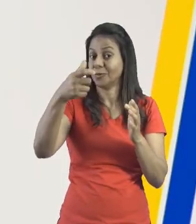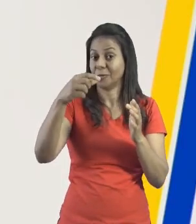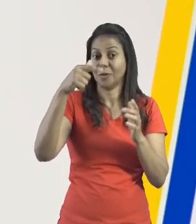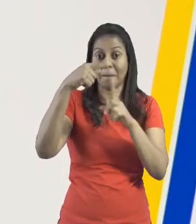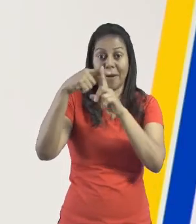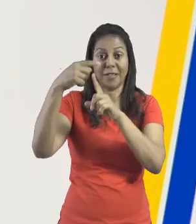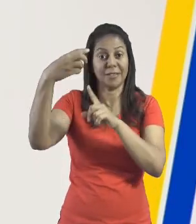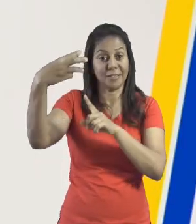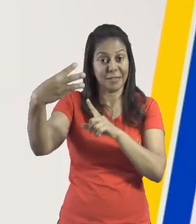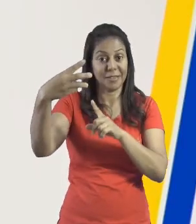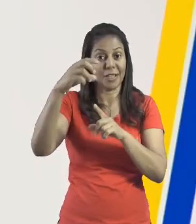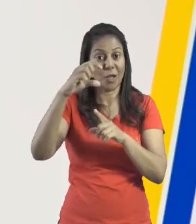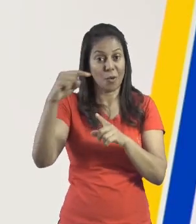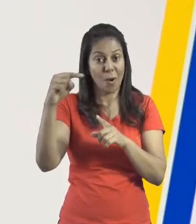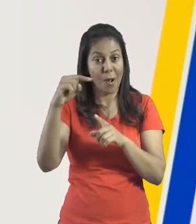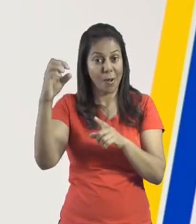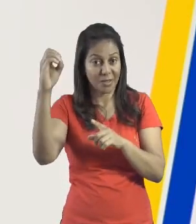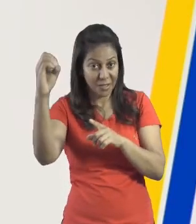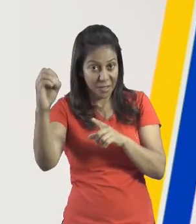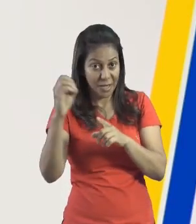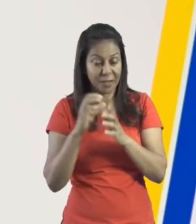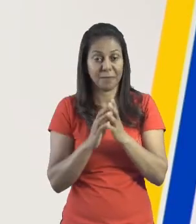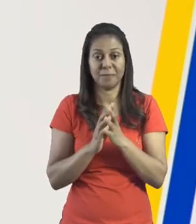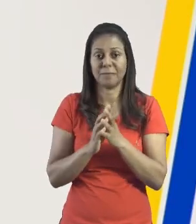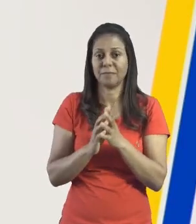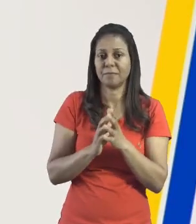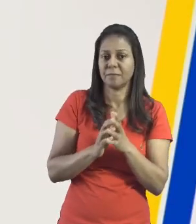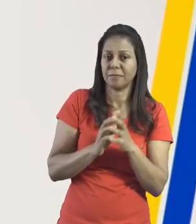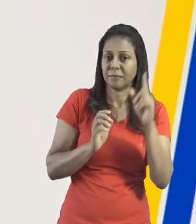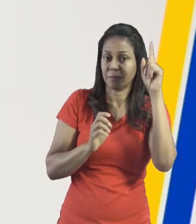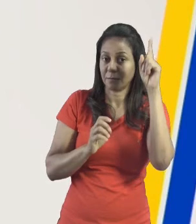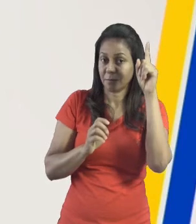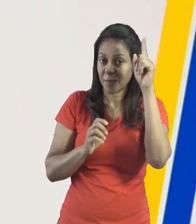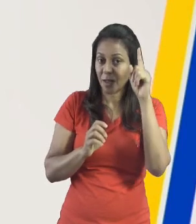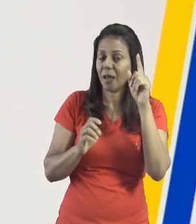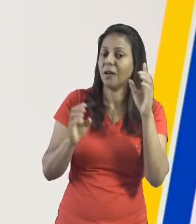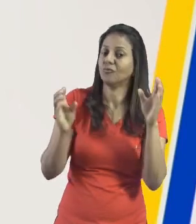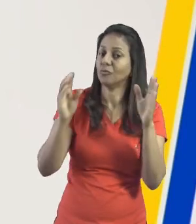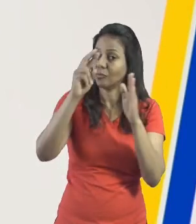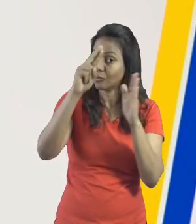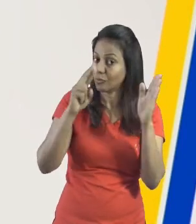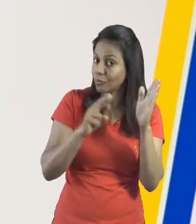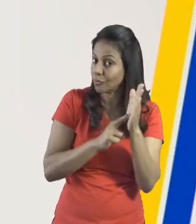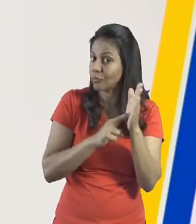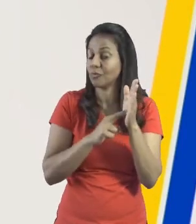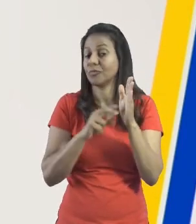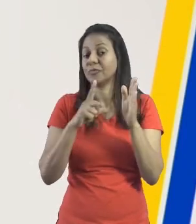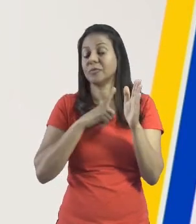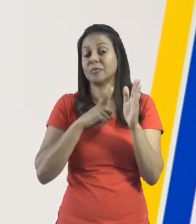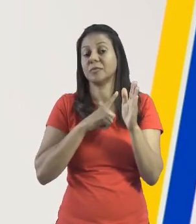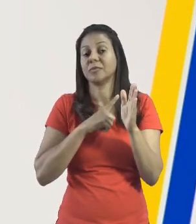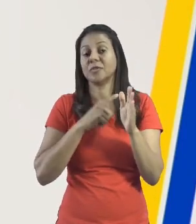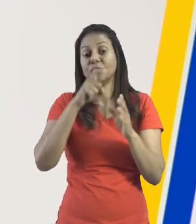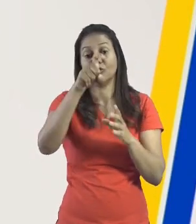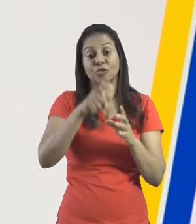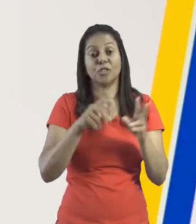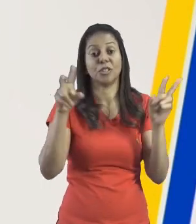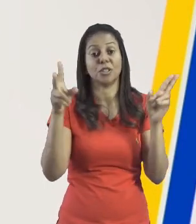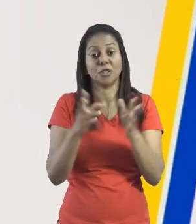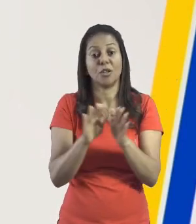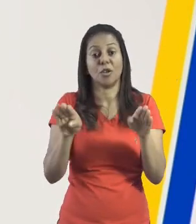zero. Utilizando-se dessa propriedade que nós vimos aqui anteriormente, ou X vai ser igual a